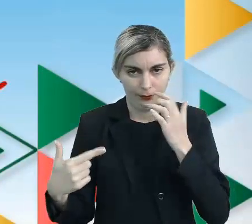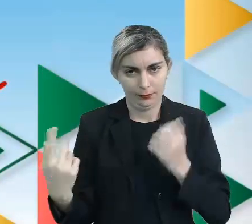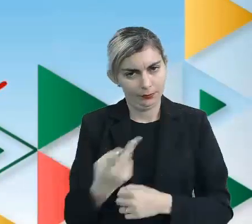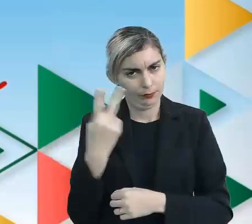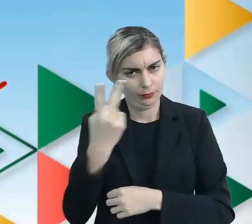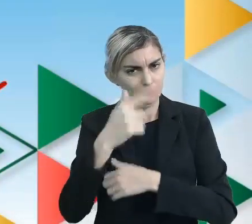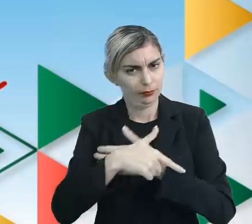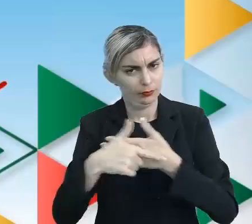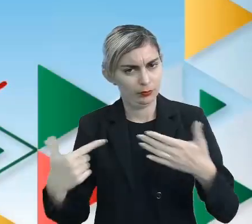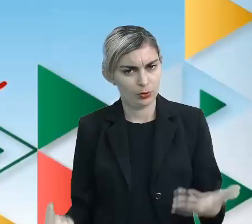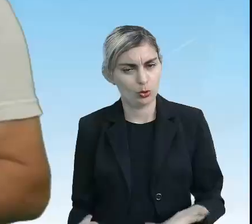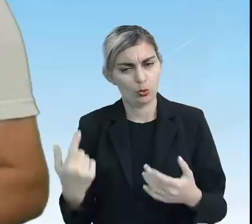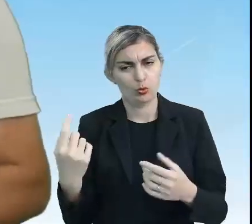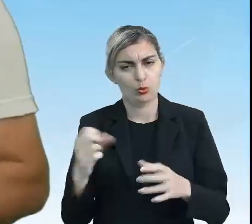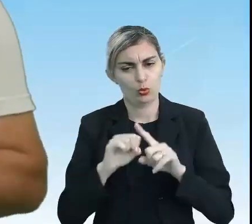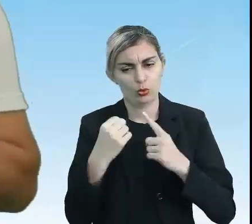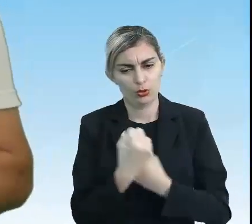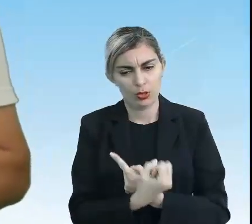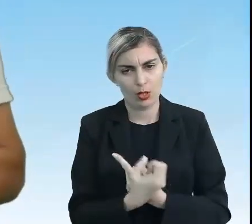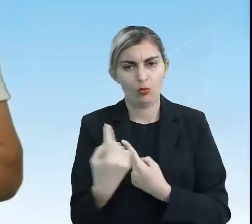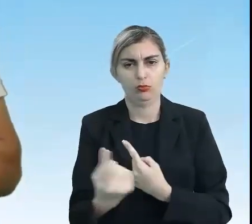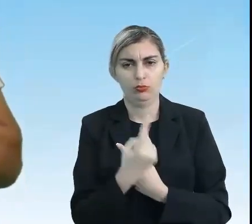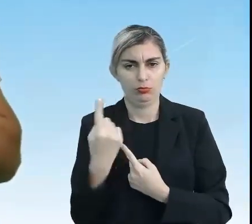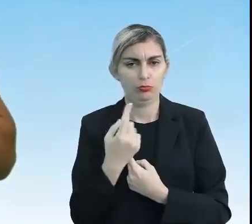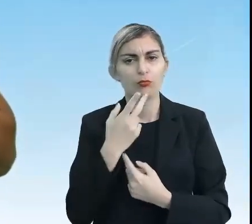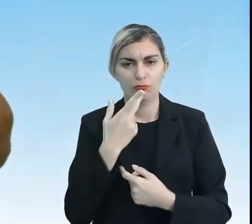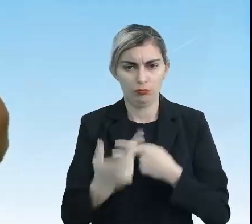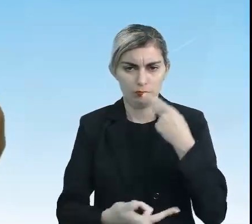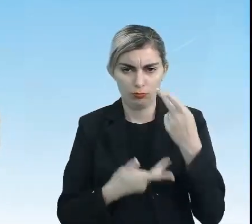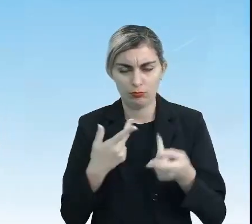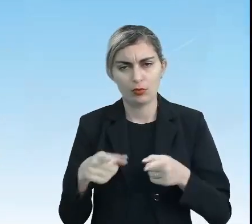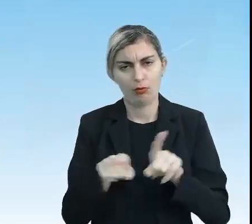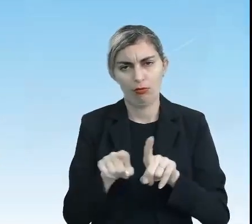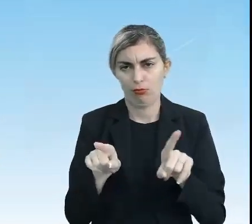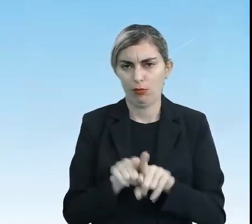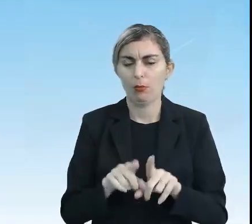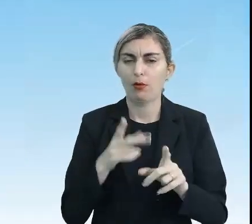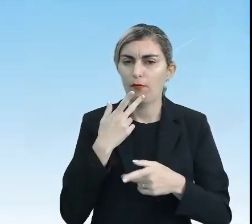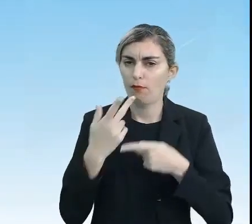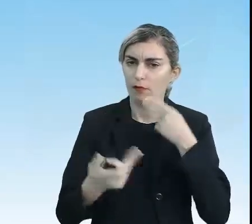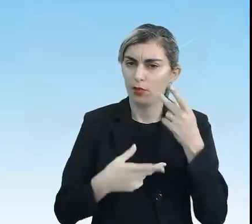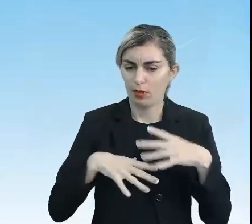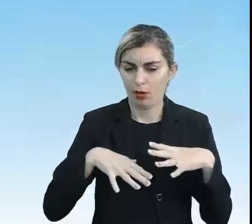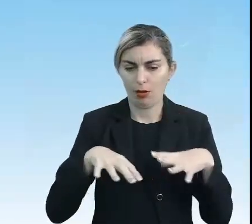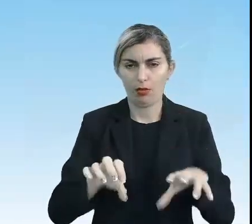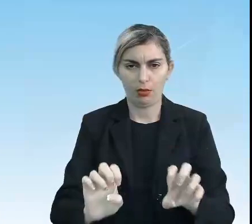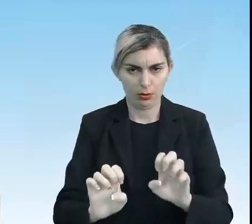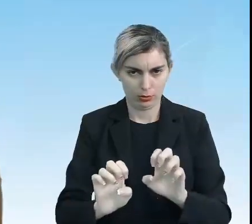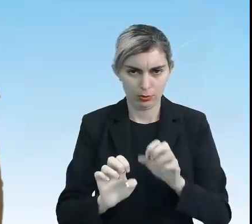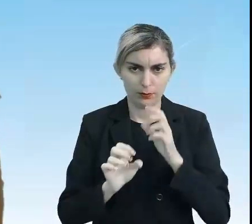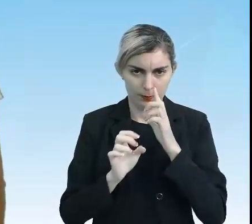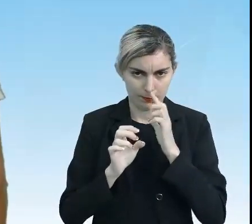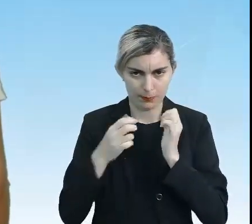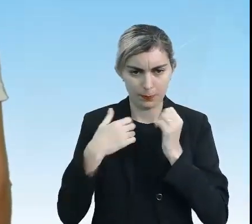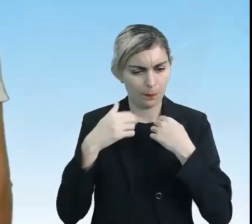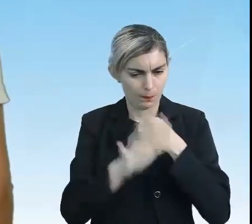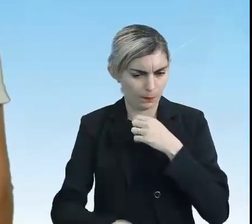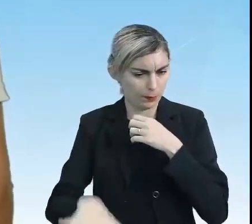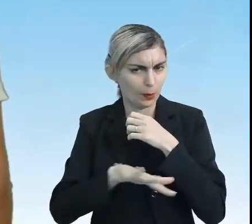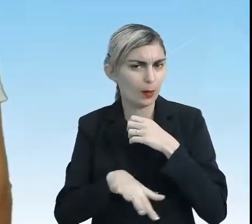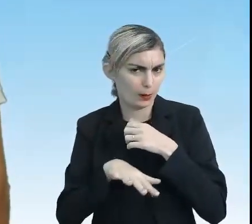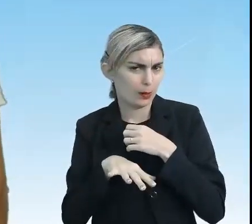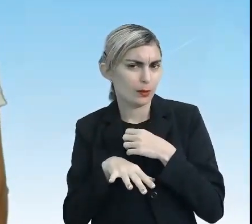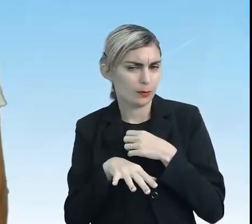valores individuais, os valores sociais. Vamos falar sobre eles e vamos tratar também um pouco sobre ética. Professor, é uma área assim